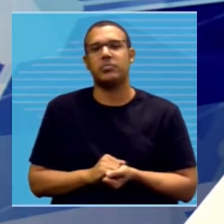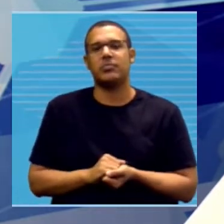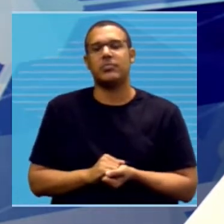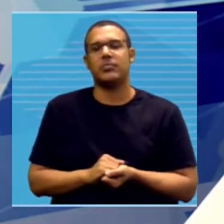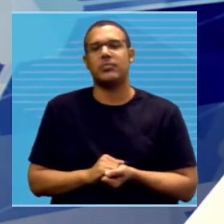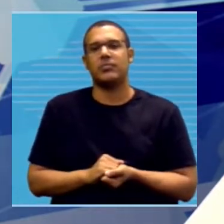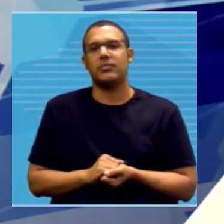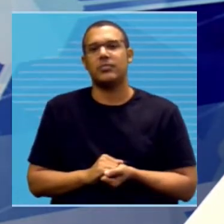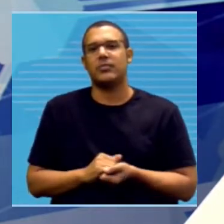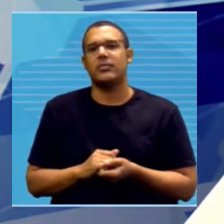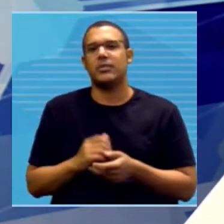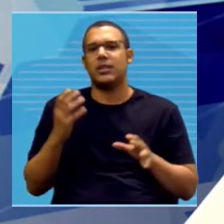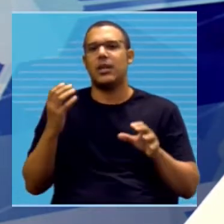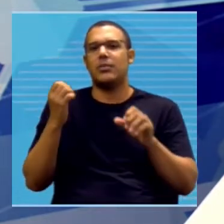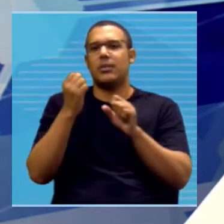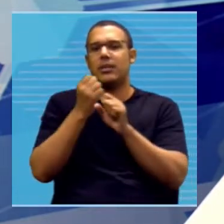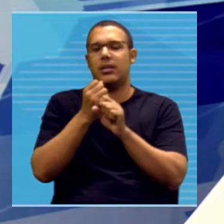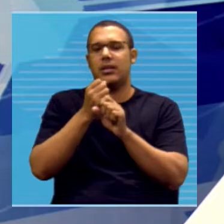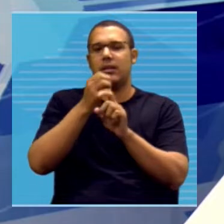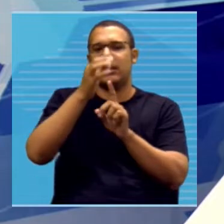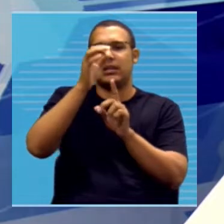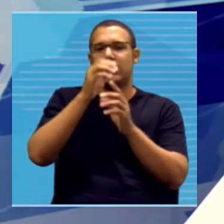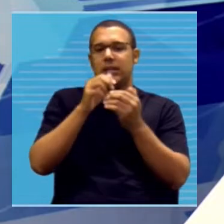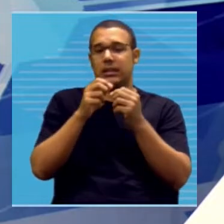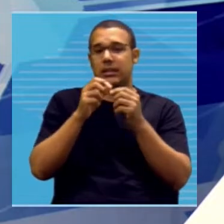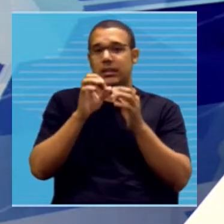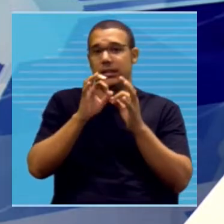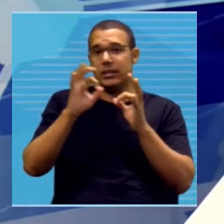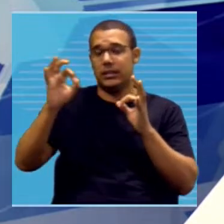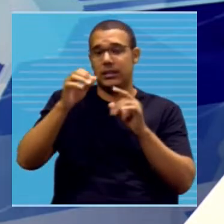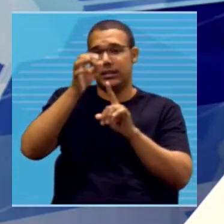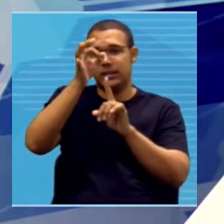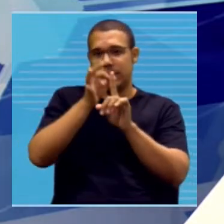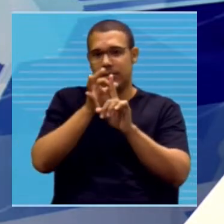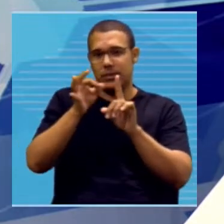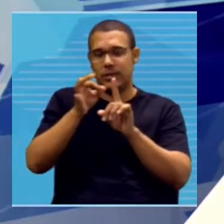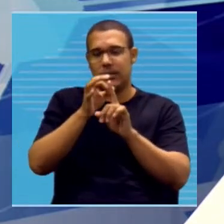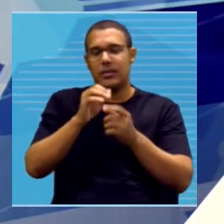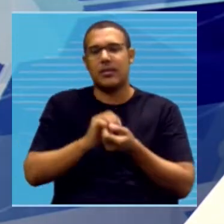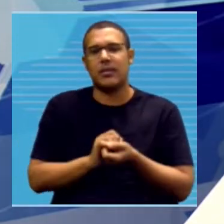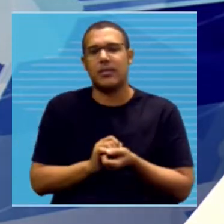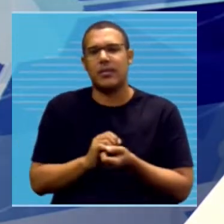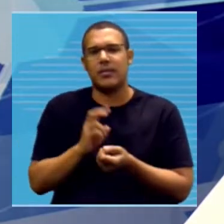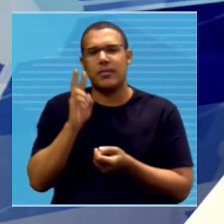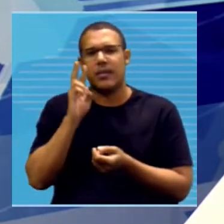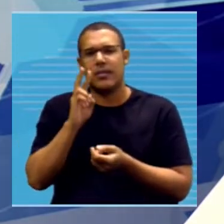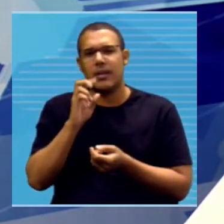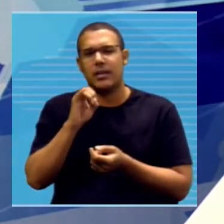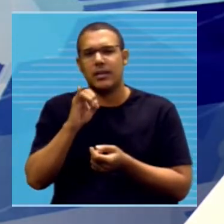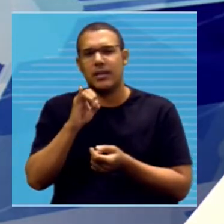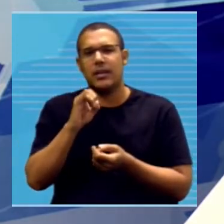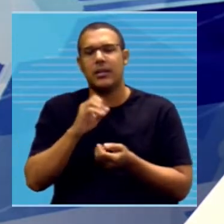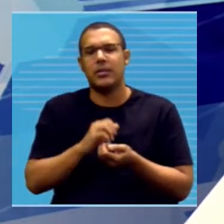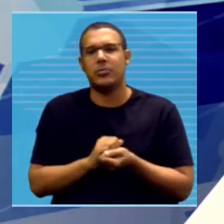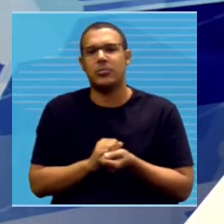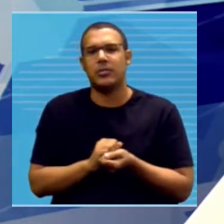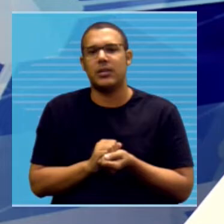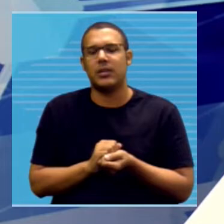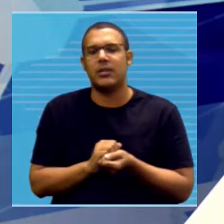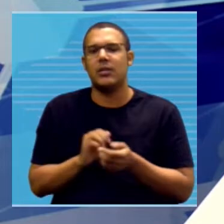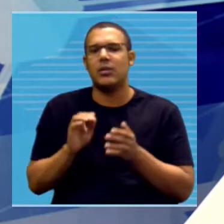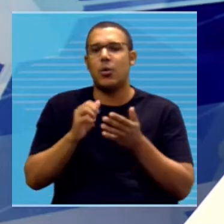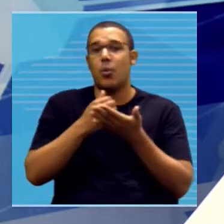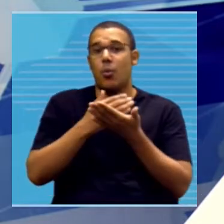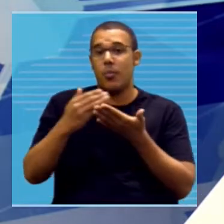vocês a ideia do cálculo da distância entre dois pontos e a minha orientação para você verificar se tá aprendendo é na hora de chegar